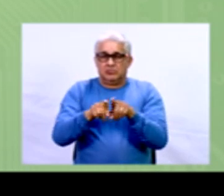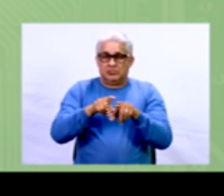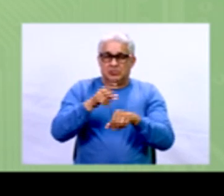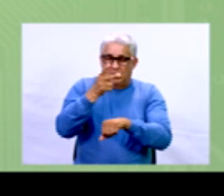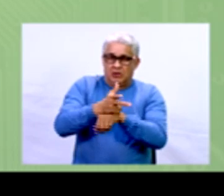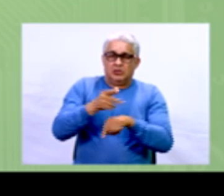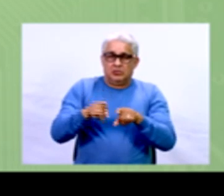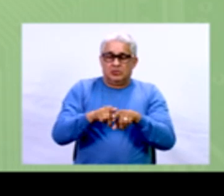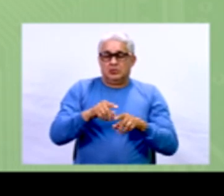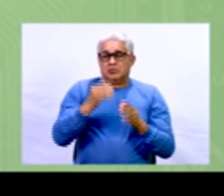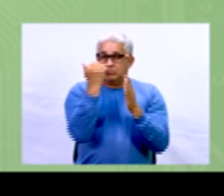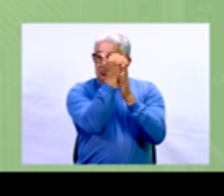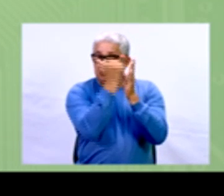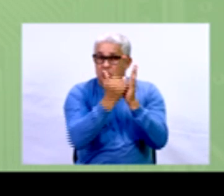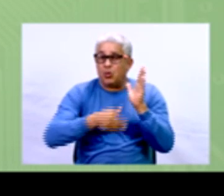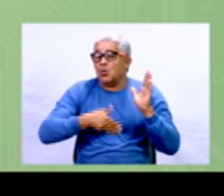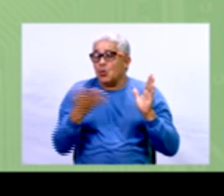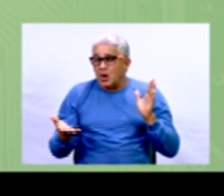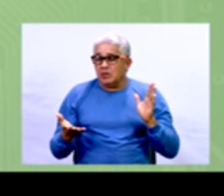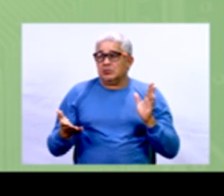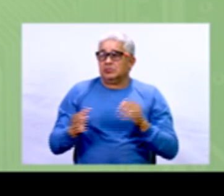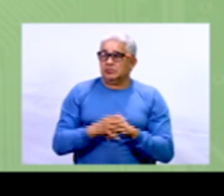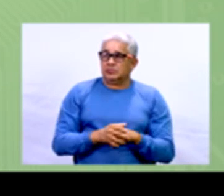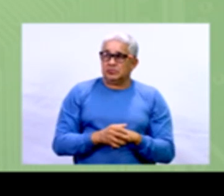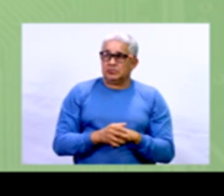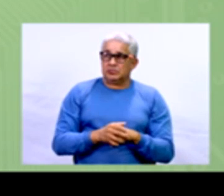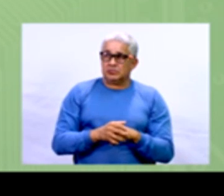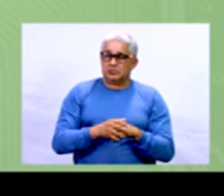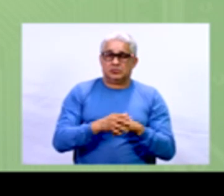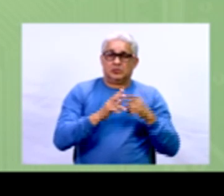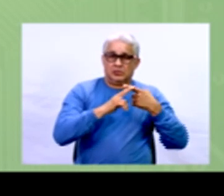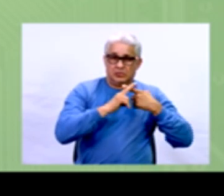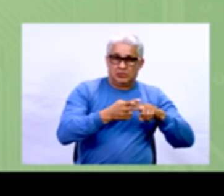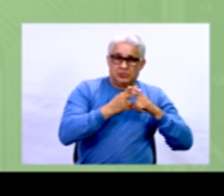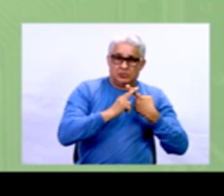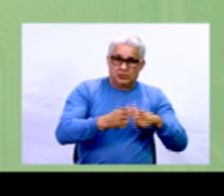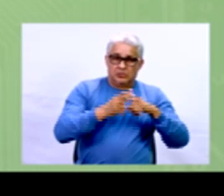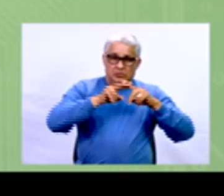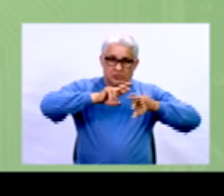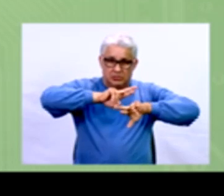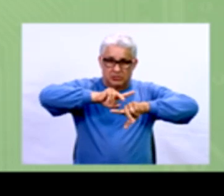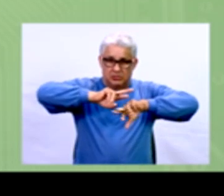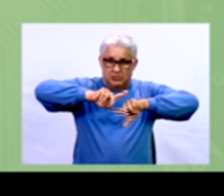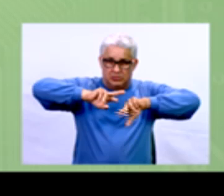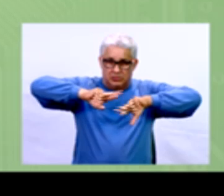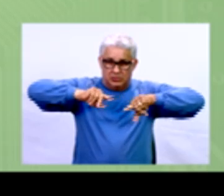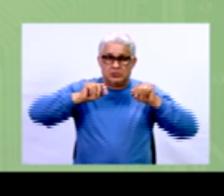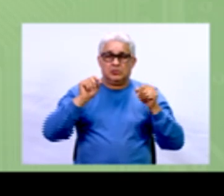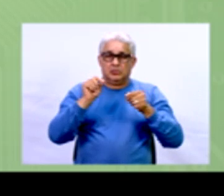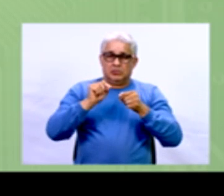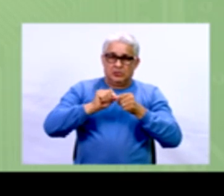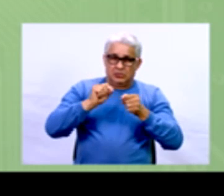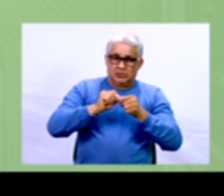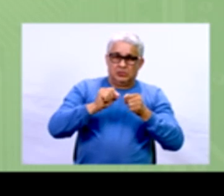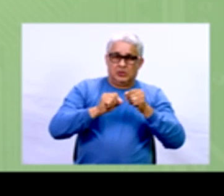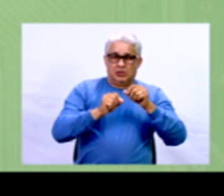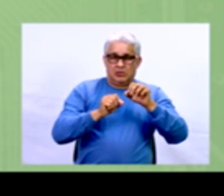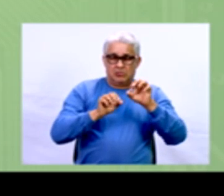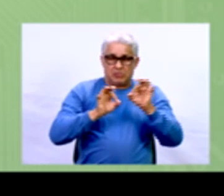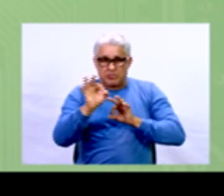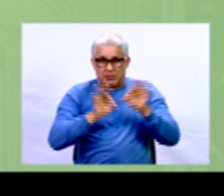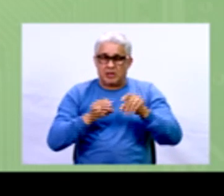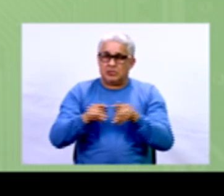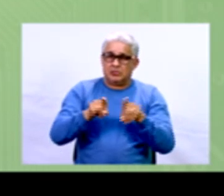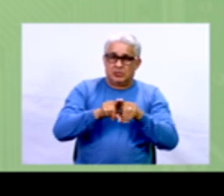utilizados para tratamento de multimídia, as ferramentas para produção de multimídia e, além disso,